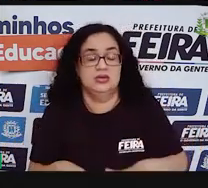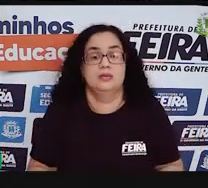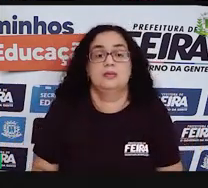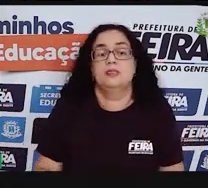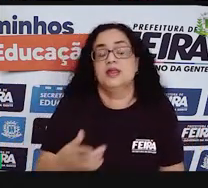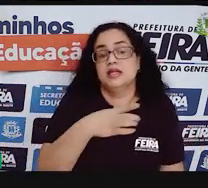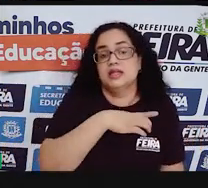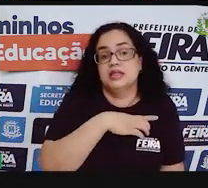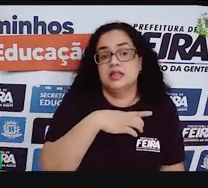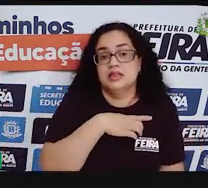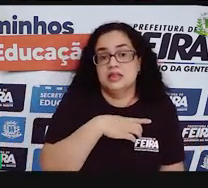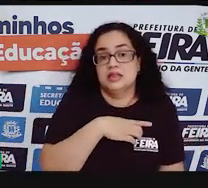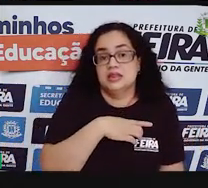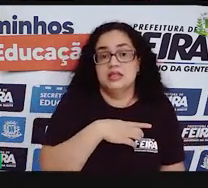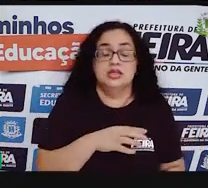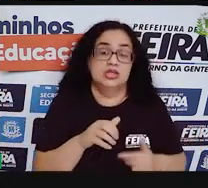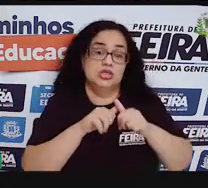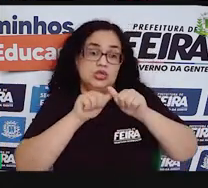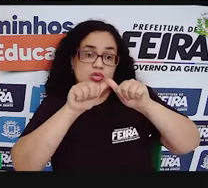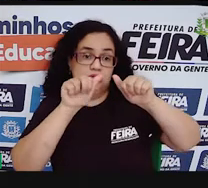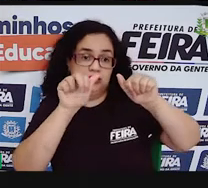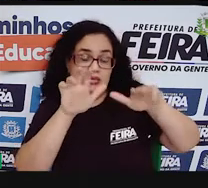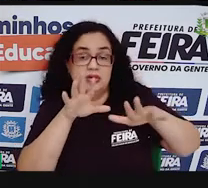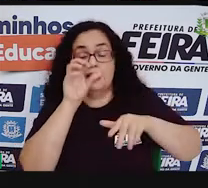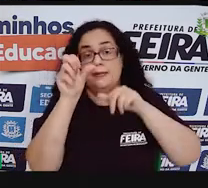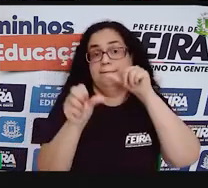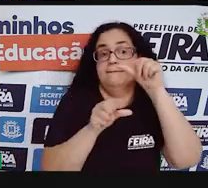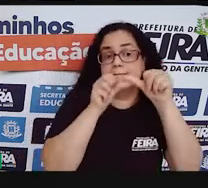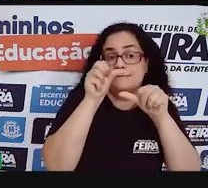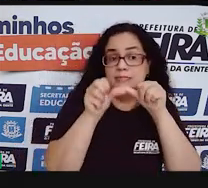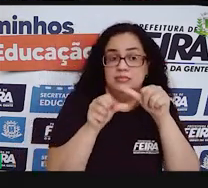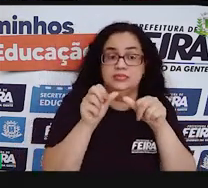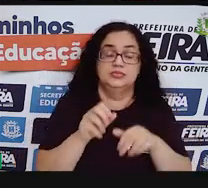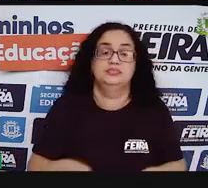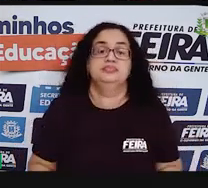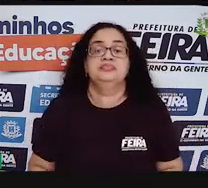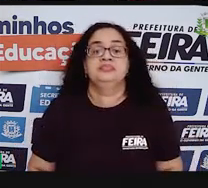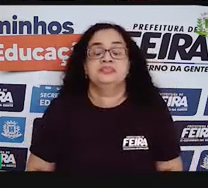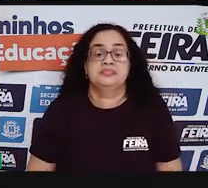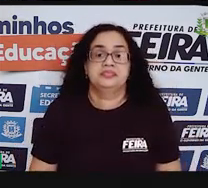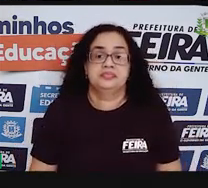mantida. A estrutura não vai ser danificada, né? Ser destruída.